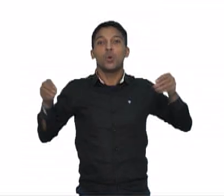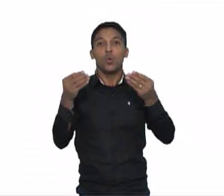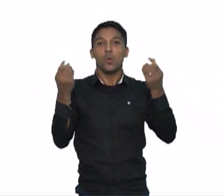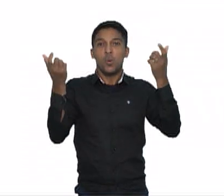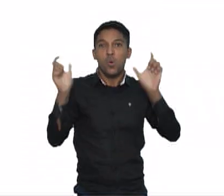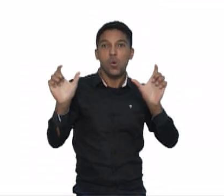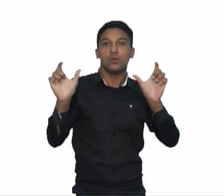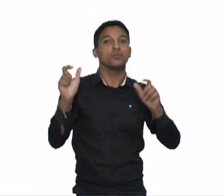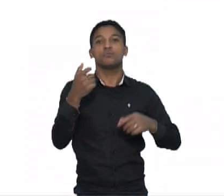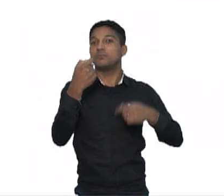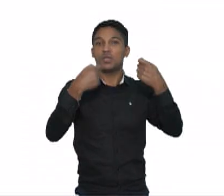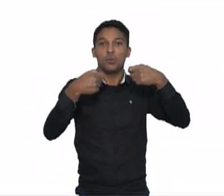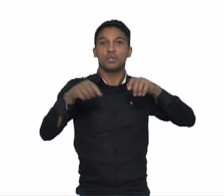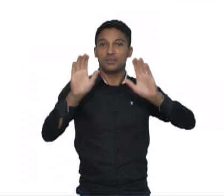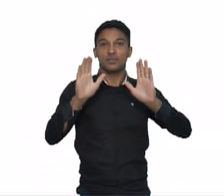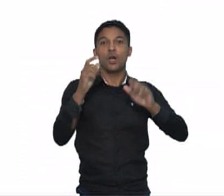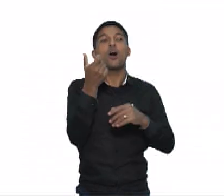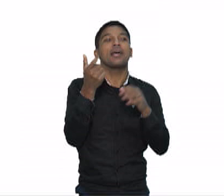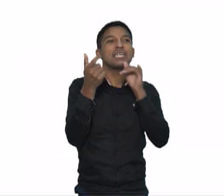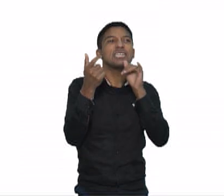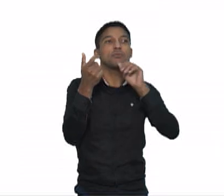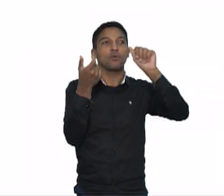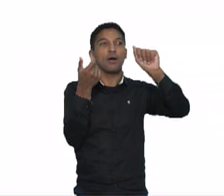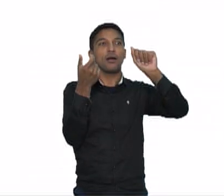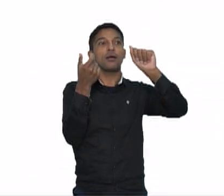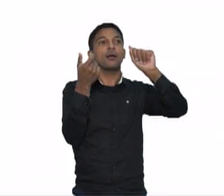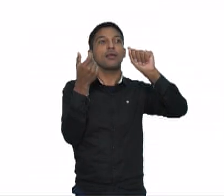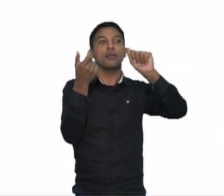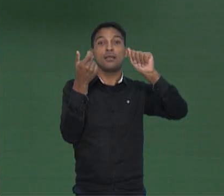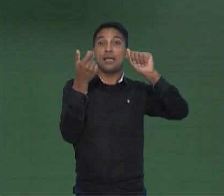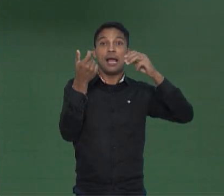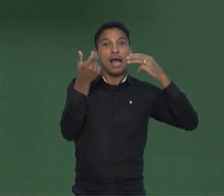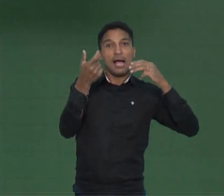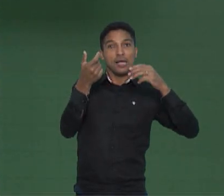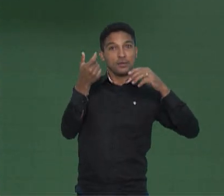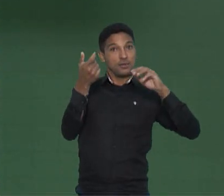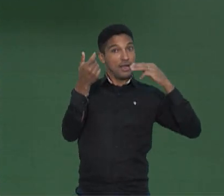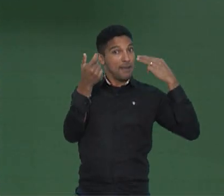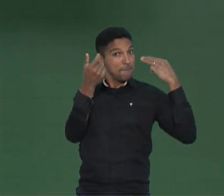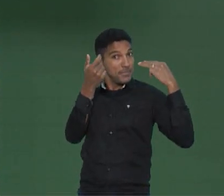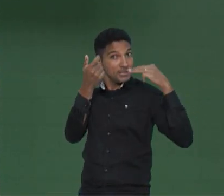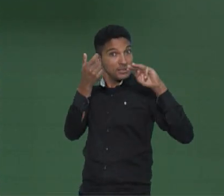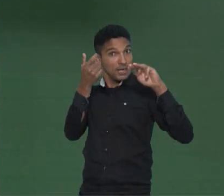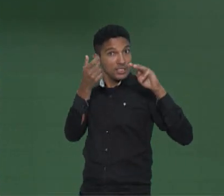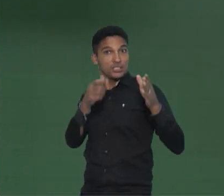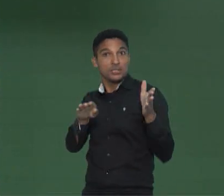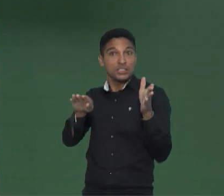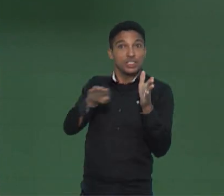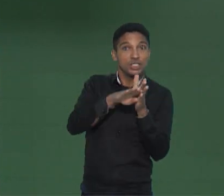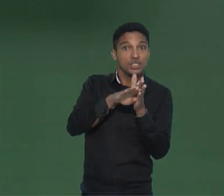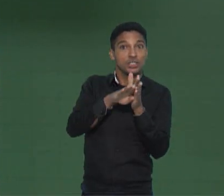direto, letra B, transitivo indireto. Pode anotar sua resposta.